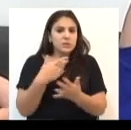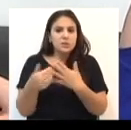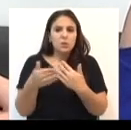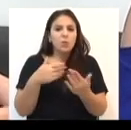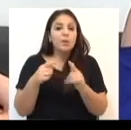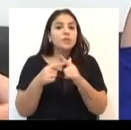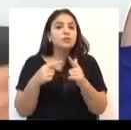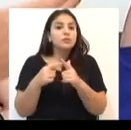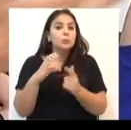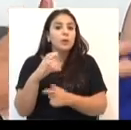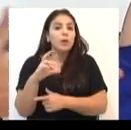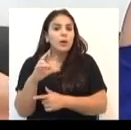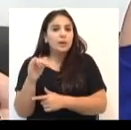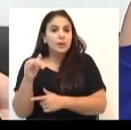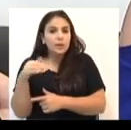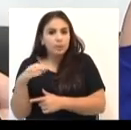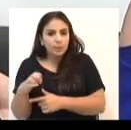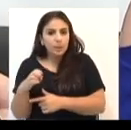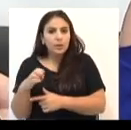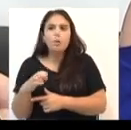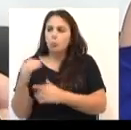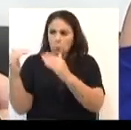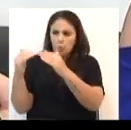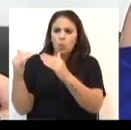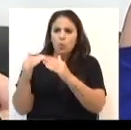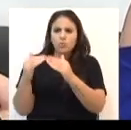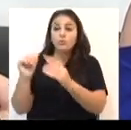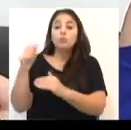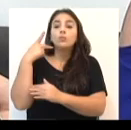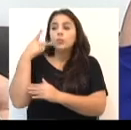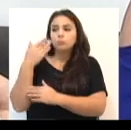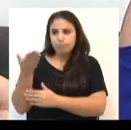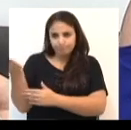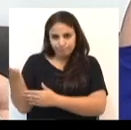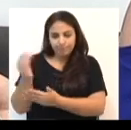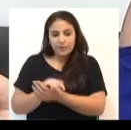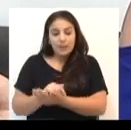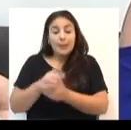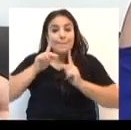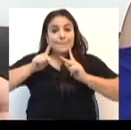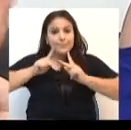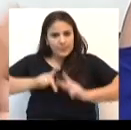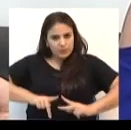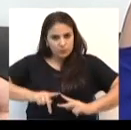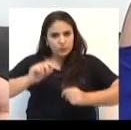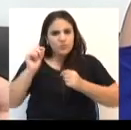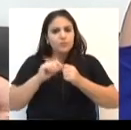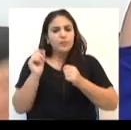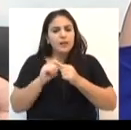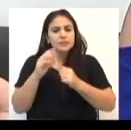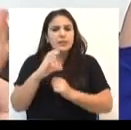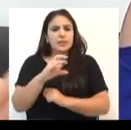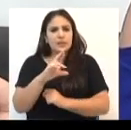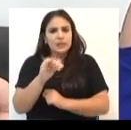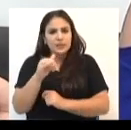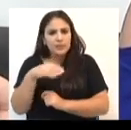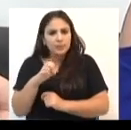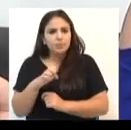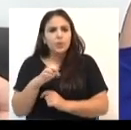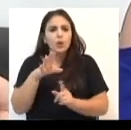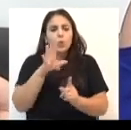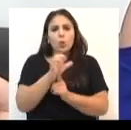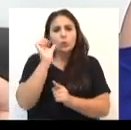algum crime, e aí eu concordo com o vereador Alberi, que pessoas que cometem crimes hediondos